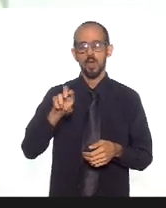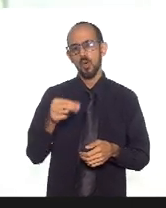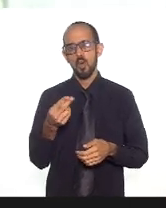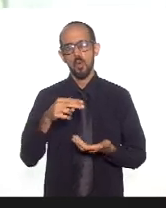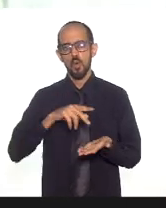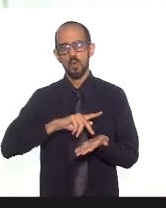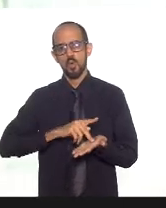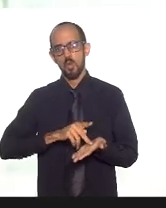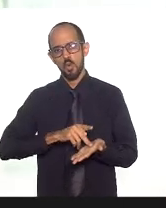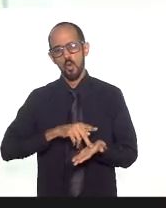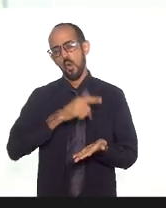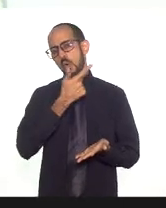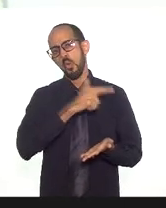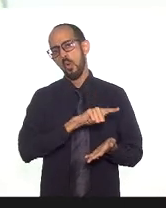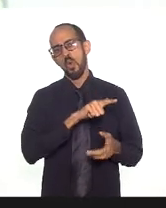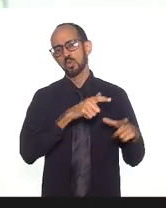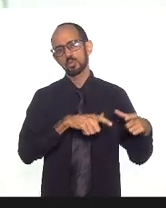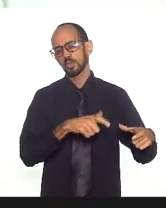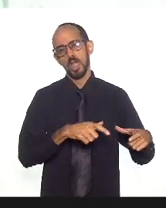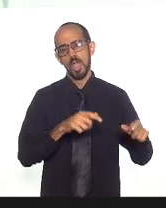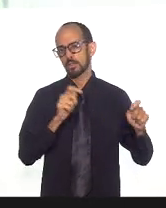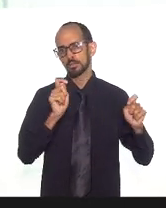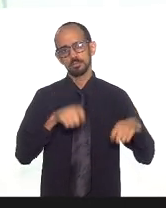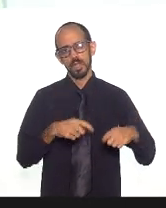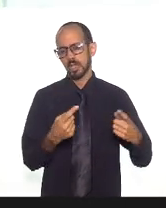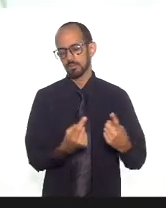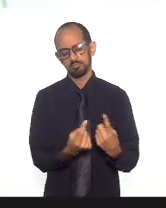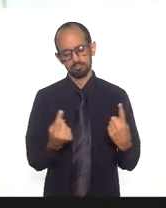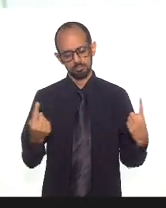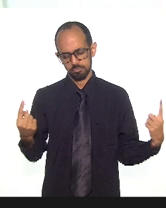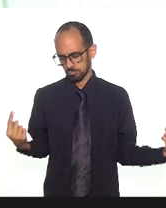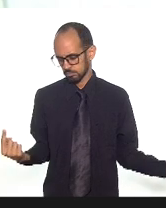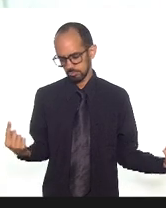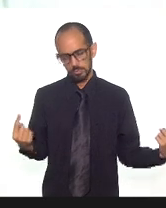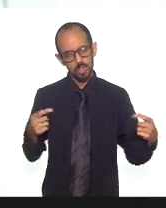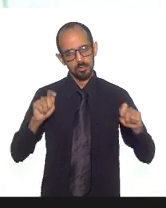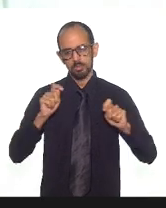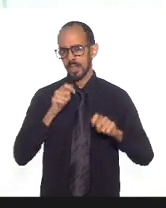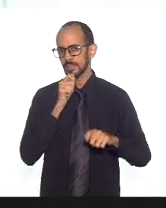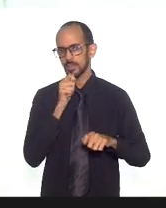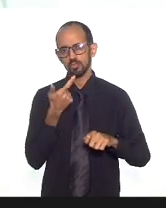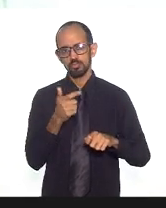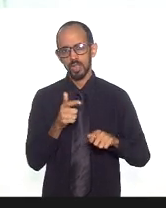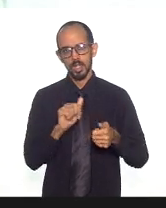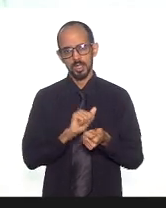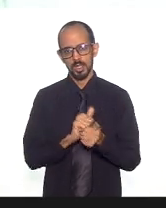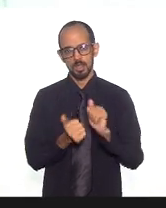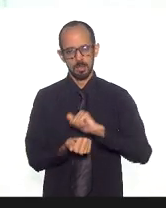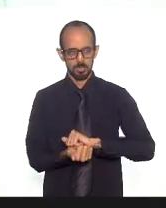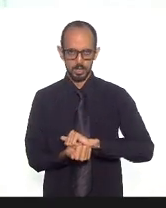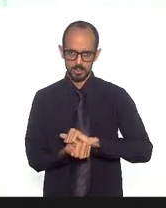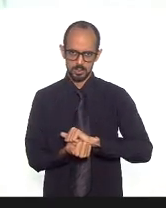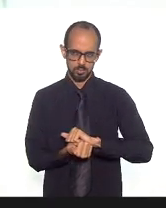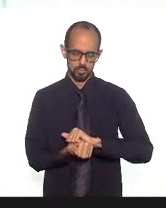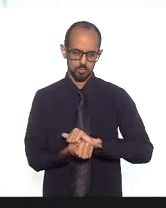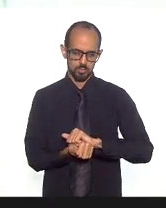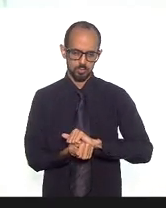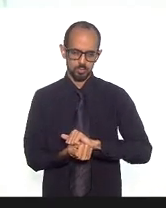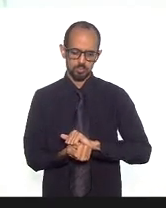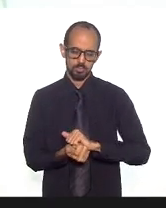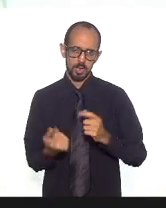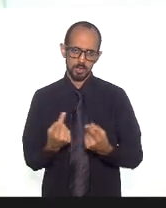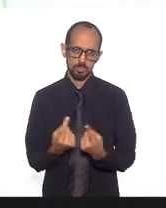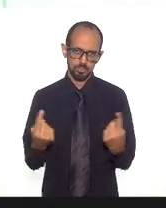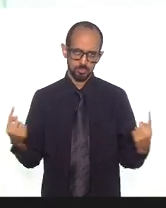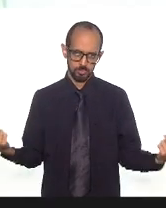São baias próximas, não tem distanciamento, não foram feitas as adaptações necessárias e a ordem do retorno presencial foi intempestiva,